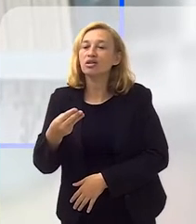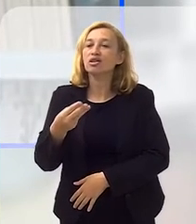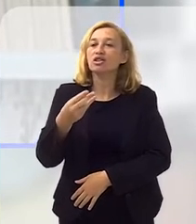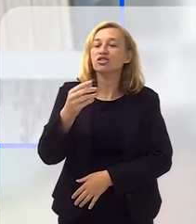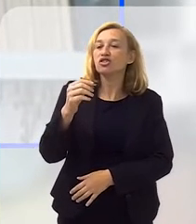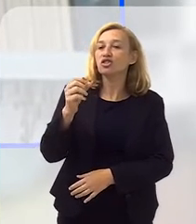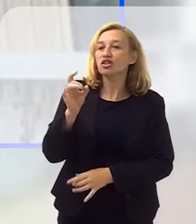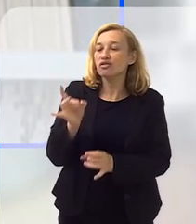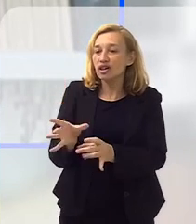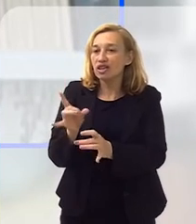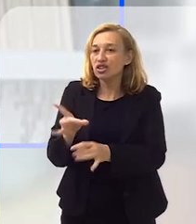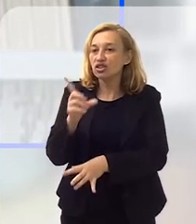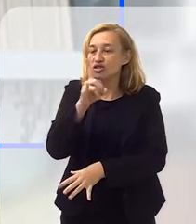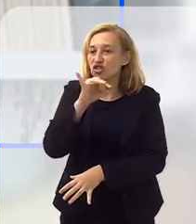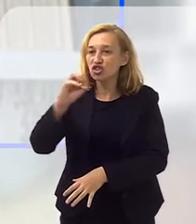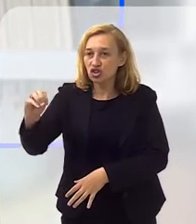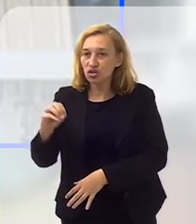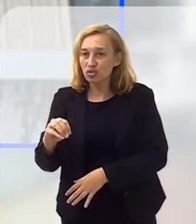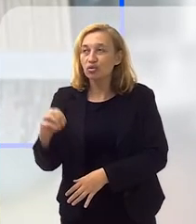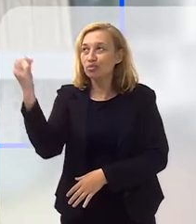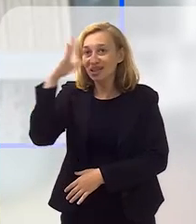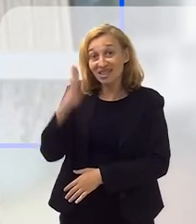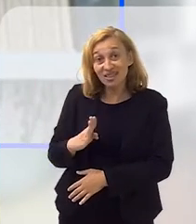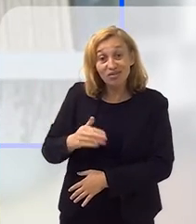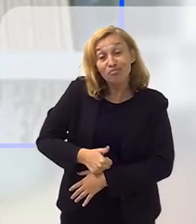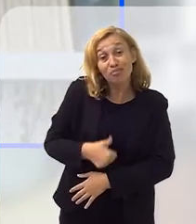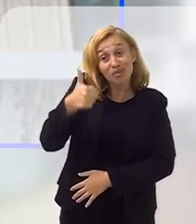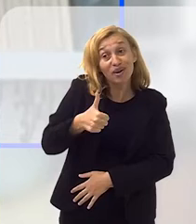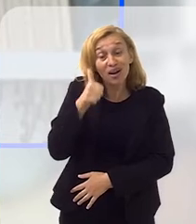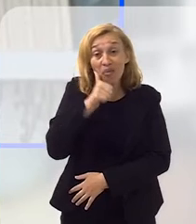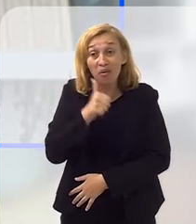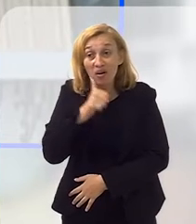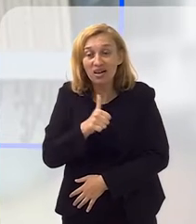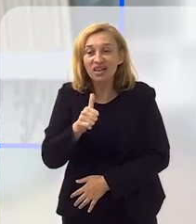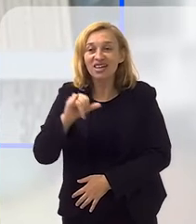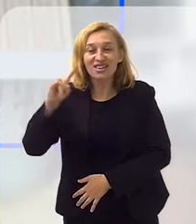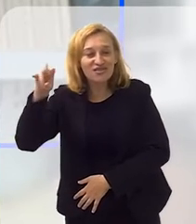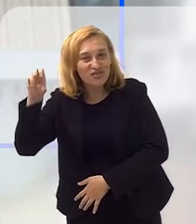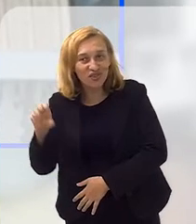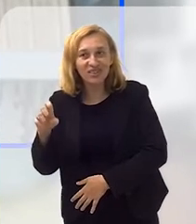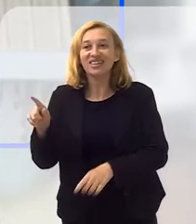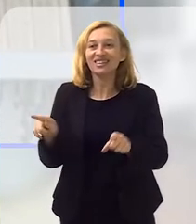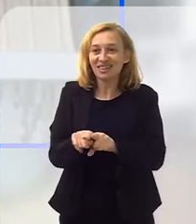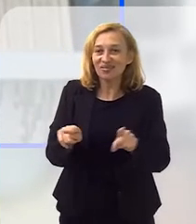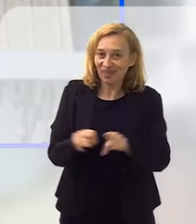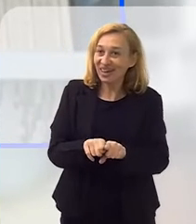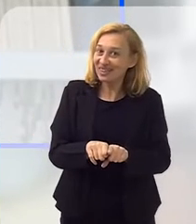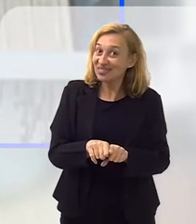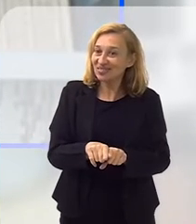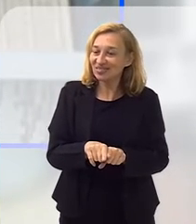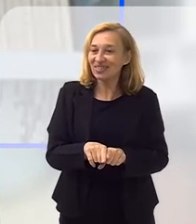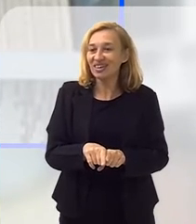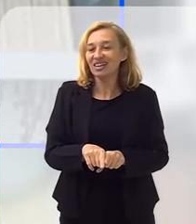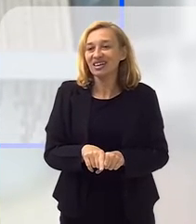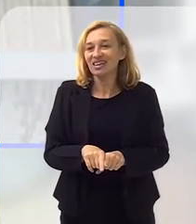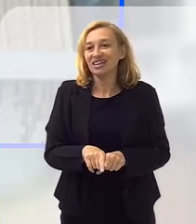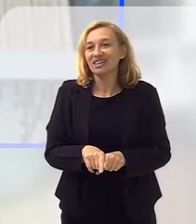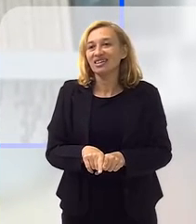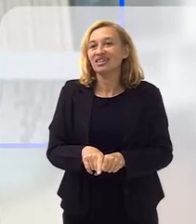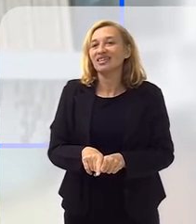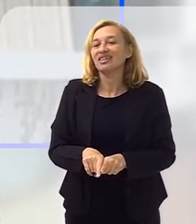discos vendidos no Brasil. A primeira mulher a conseguir superar essa marca no Brasil. Então, Dona Ivone também